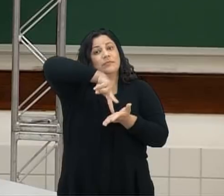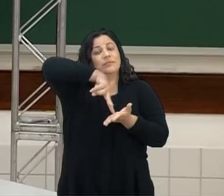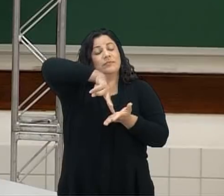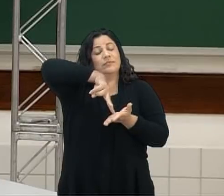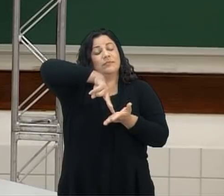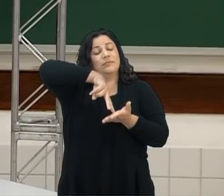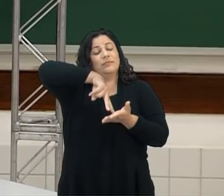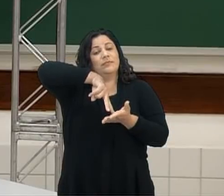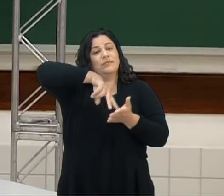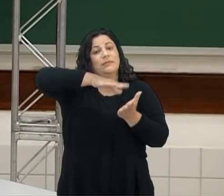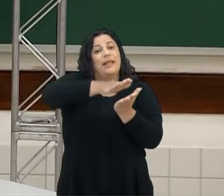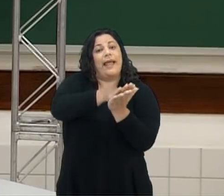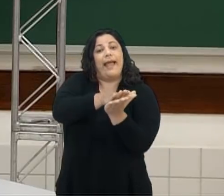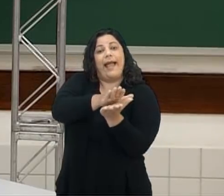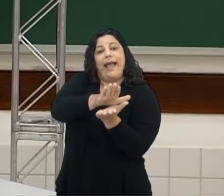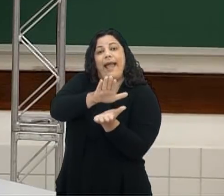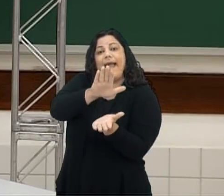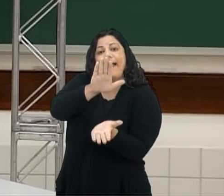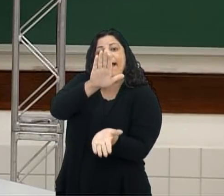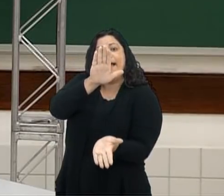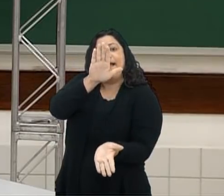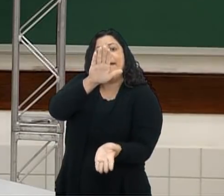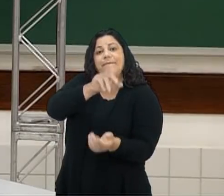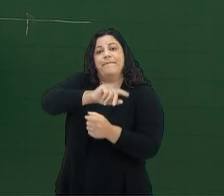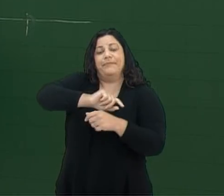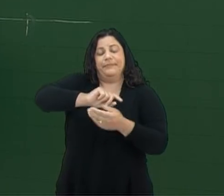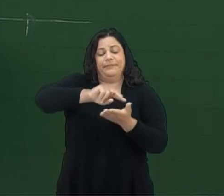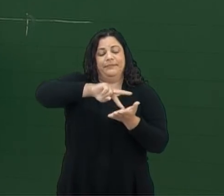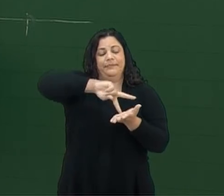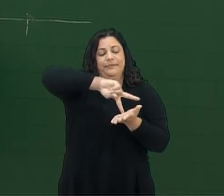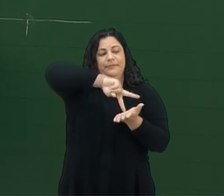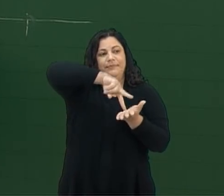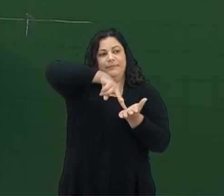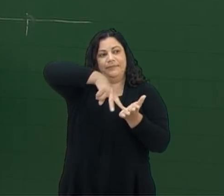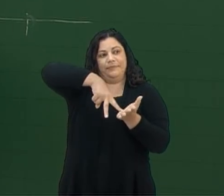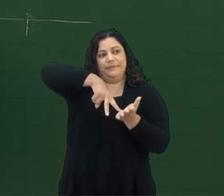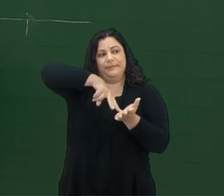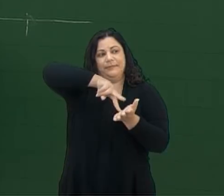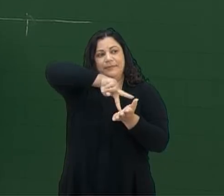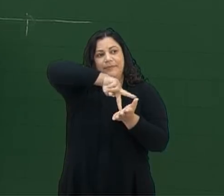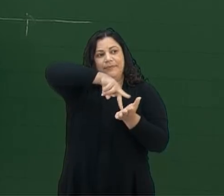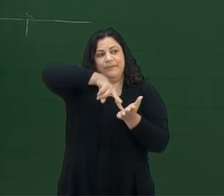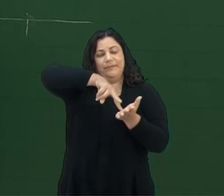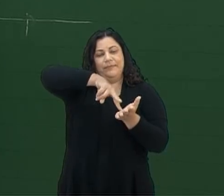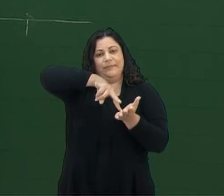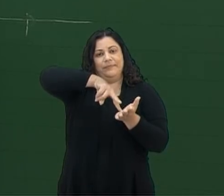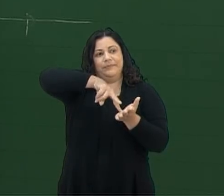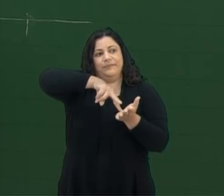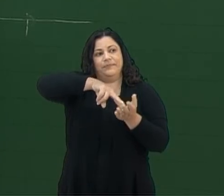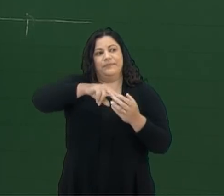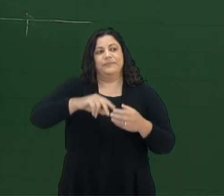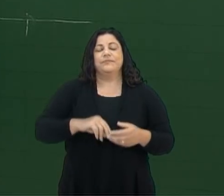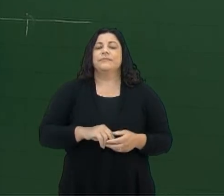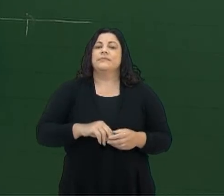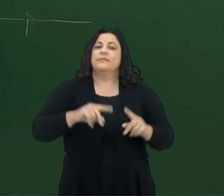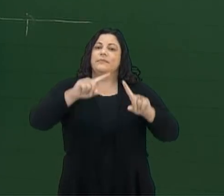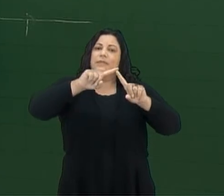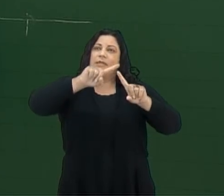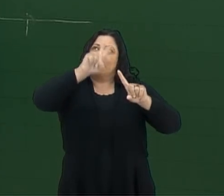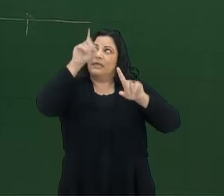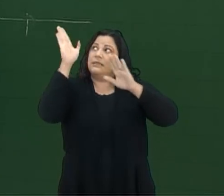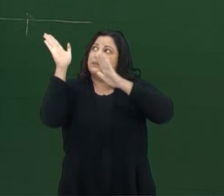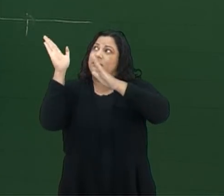do segmento AB, aquele que eu tinha definido que seria o lado do meu quadrado. Abro desse tamanho o compasso e marco a medida